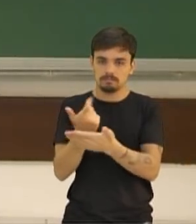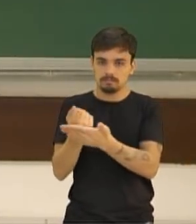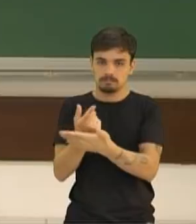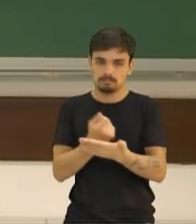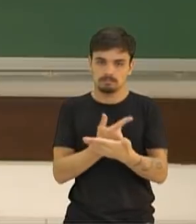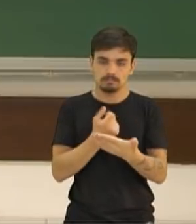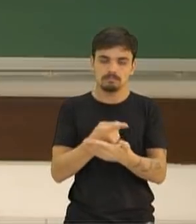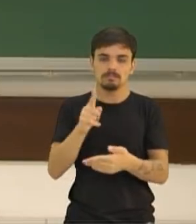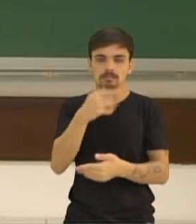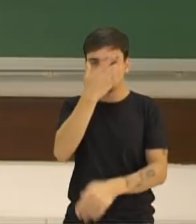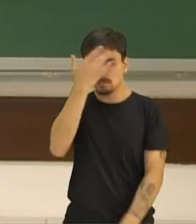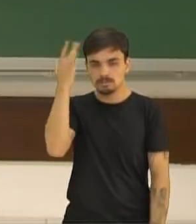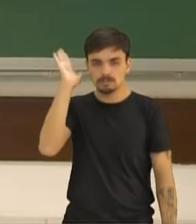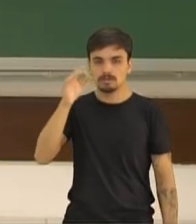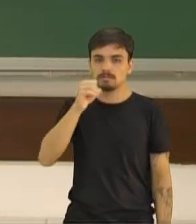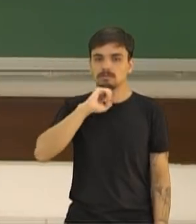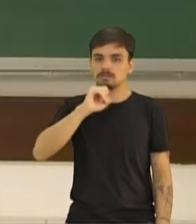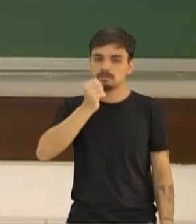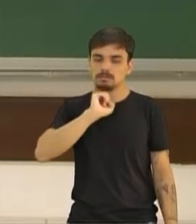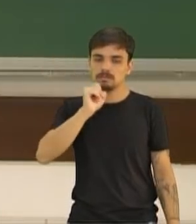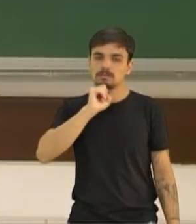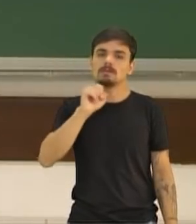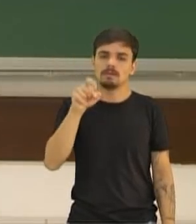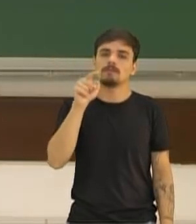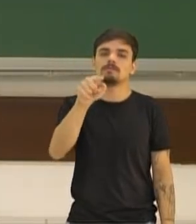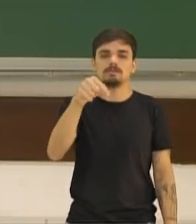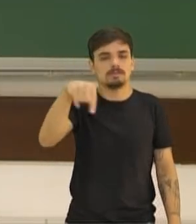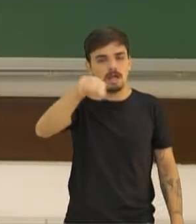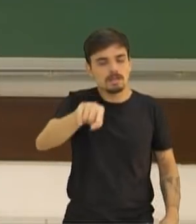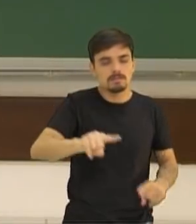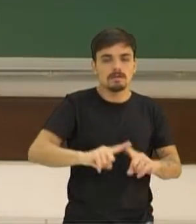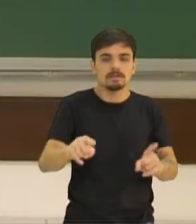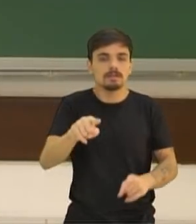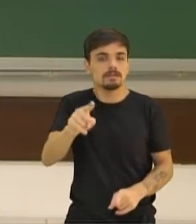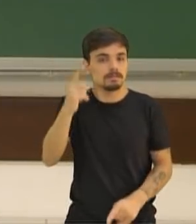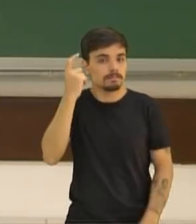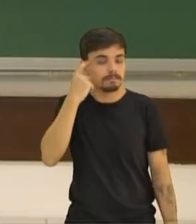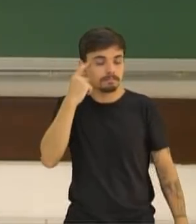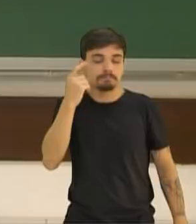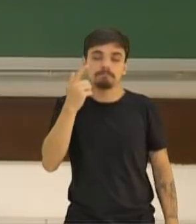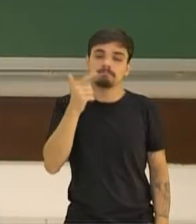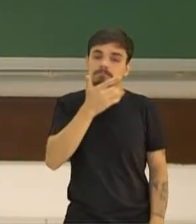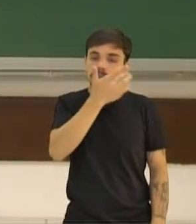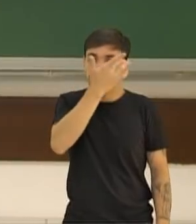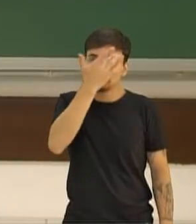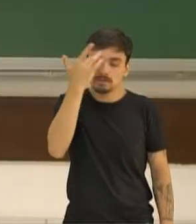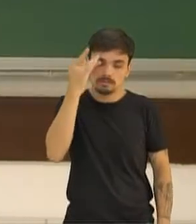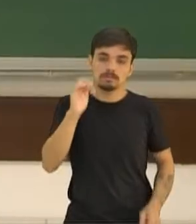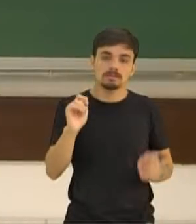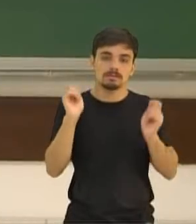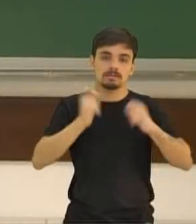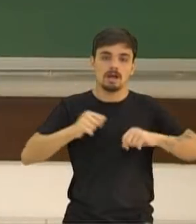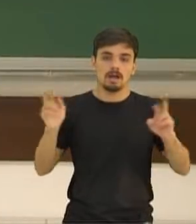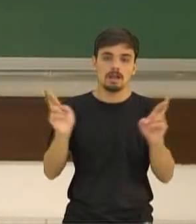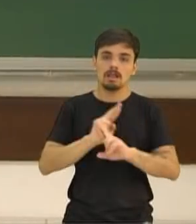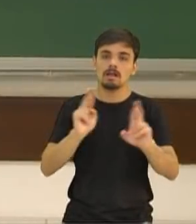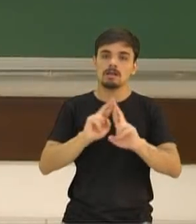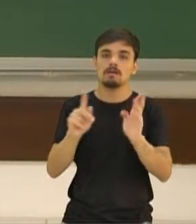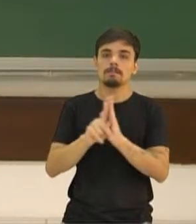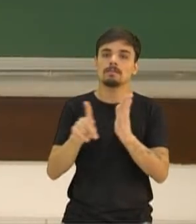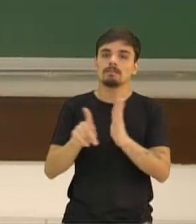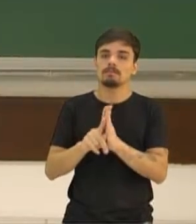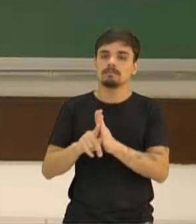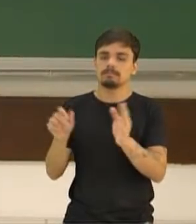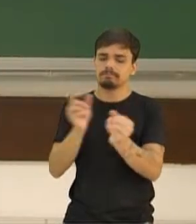hortifruti, são essas pessoas mais velhas que vocês. E essas pessoas, possivelmente, vão fazer a relação